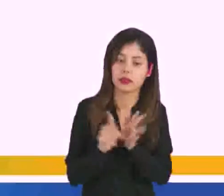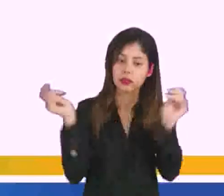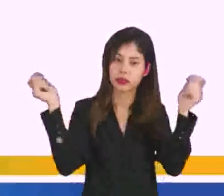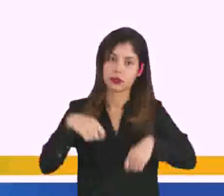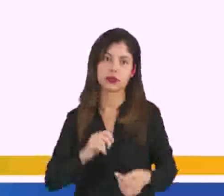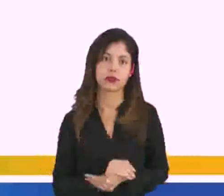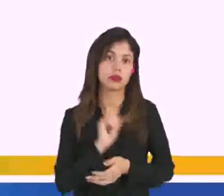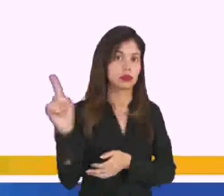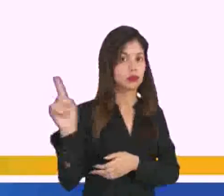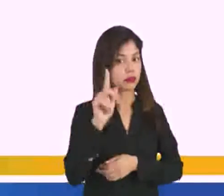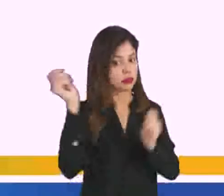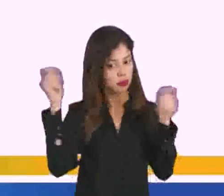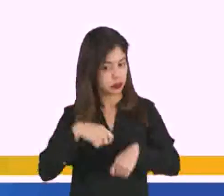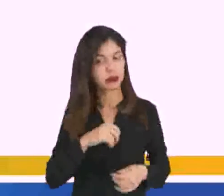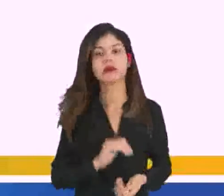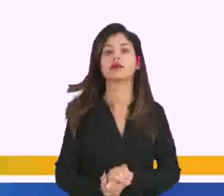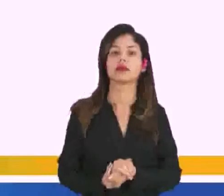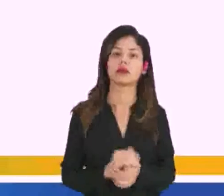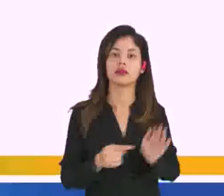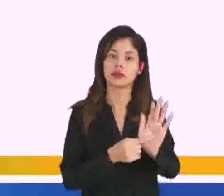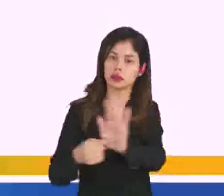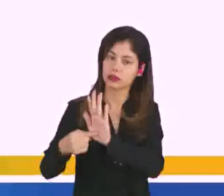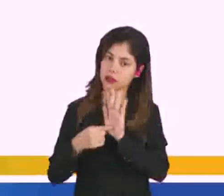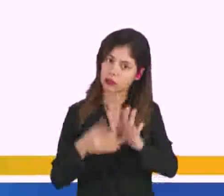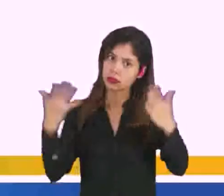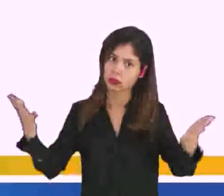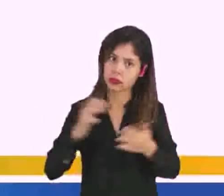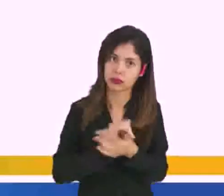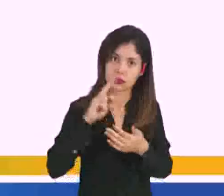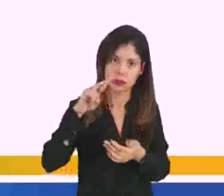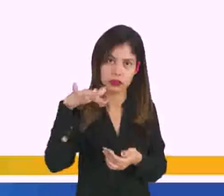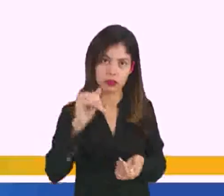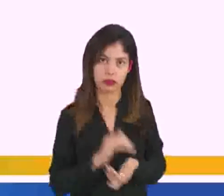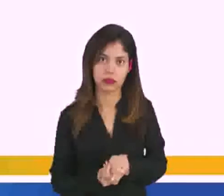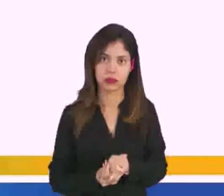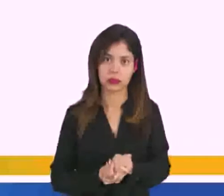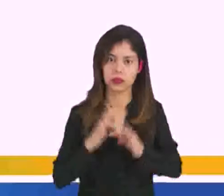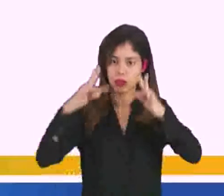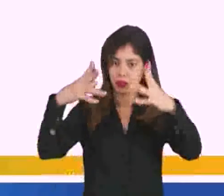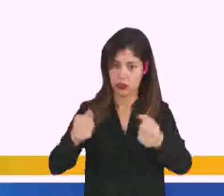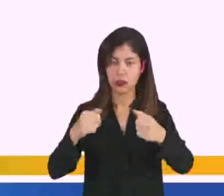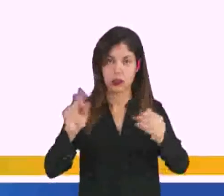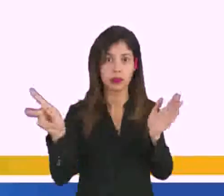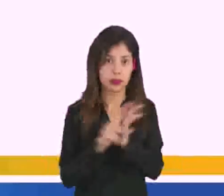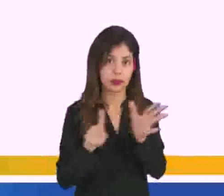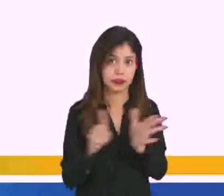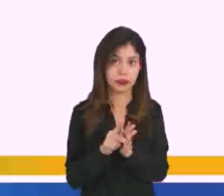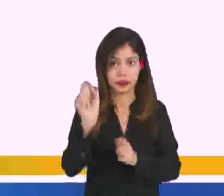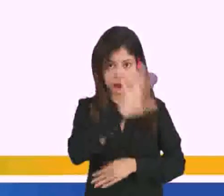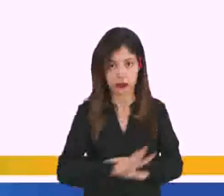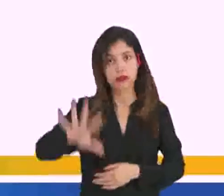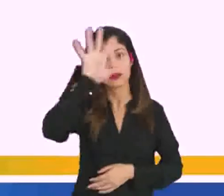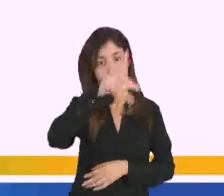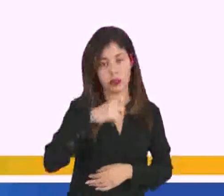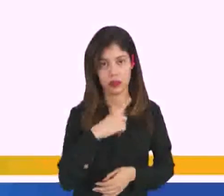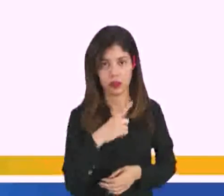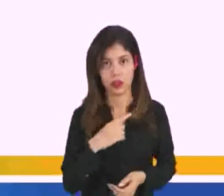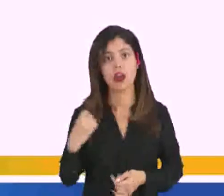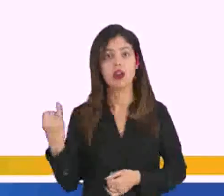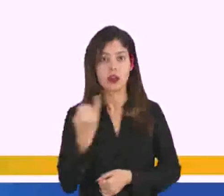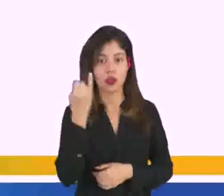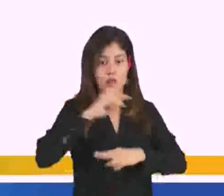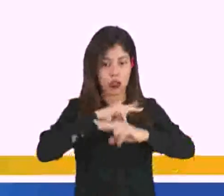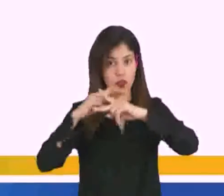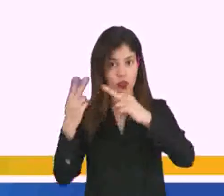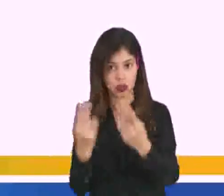e não probabilísticas. Então, a amostra probabilística é a qual todos os indivíduos do universo têm uma chance igual de responder